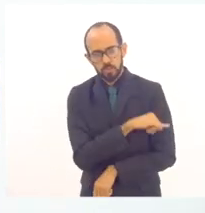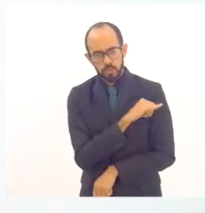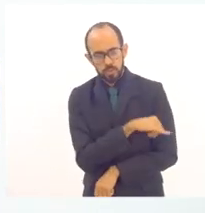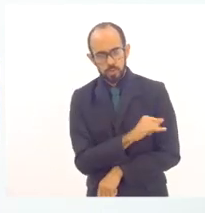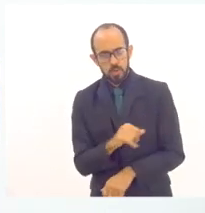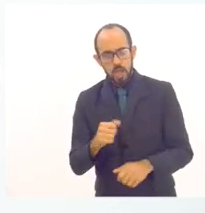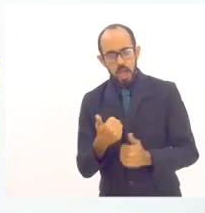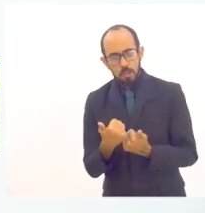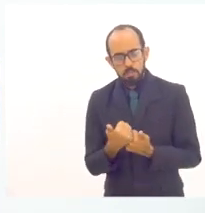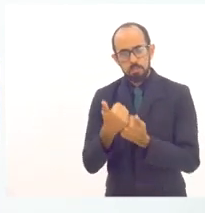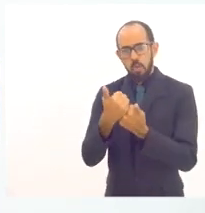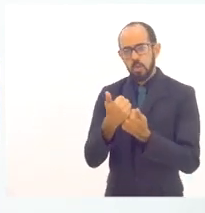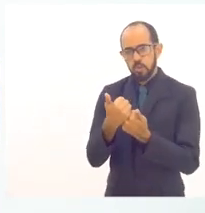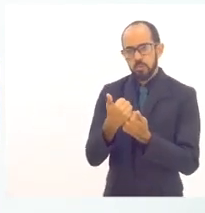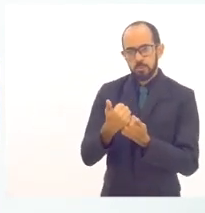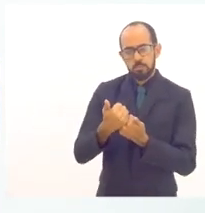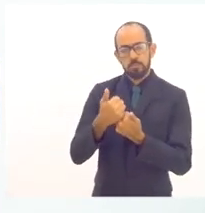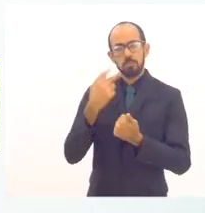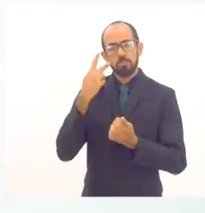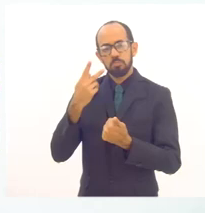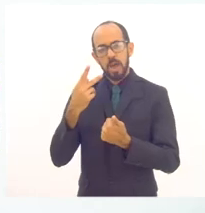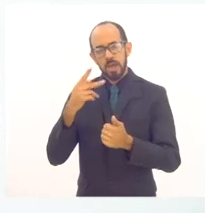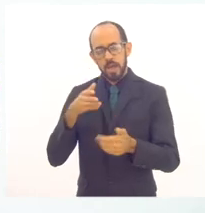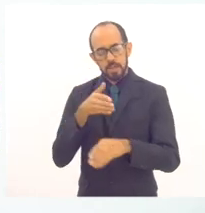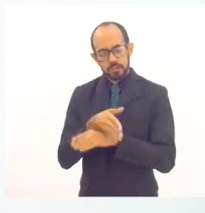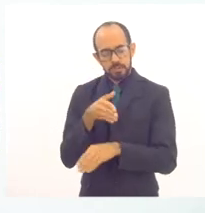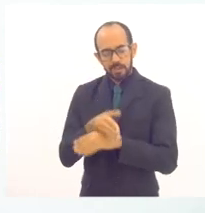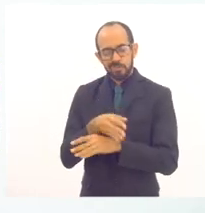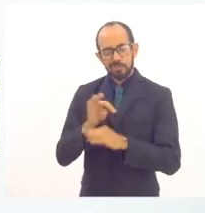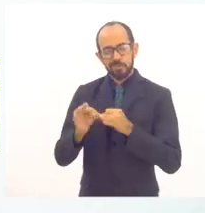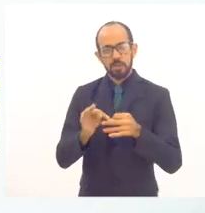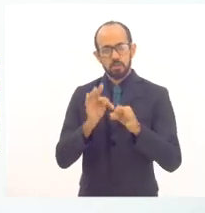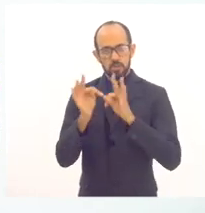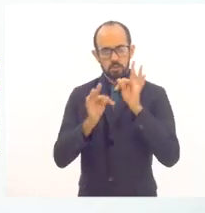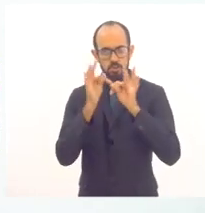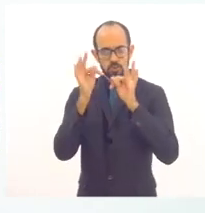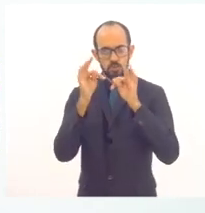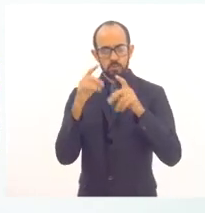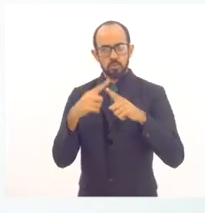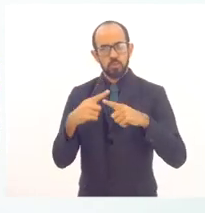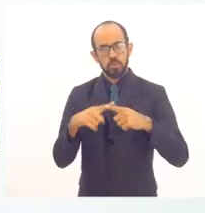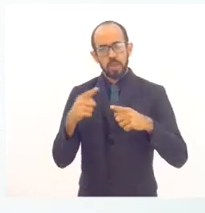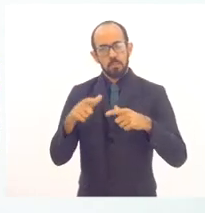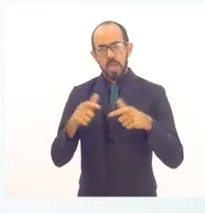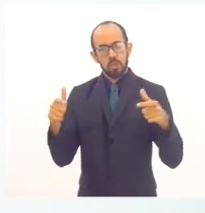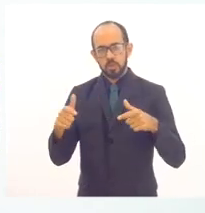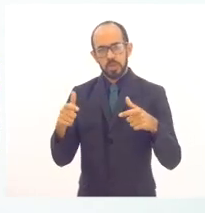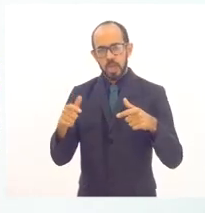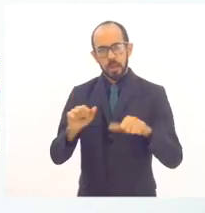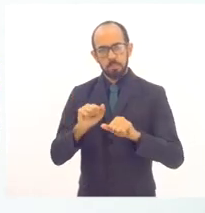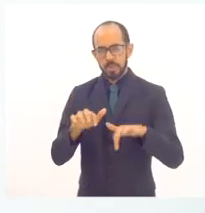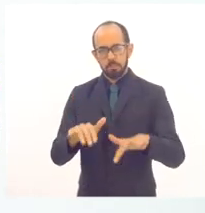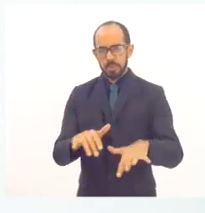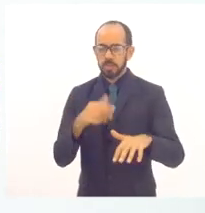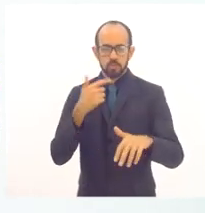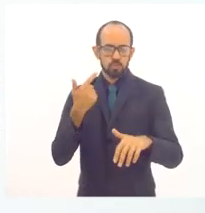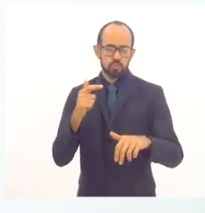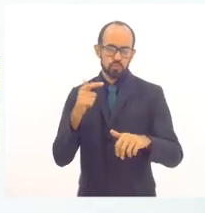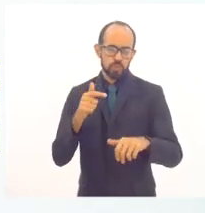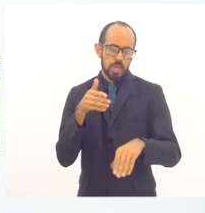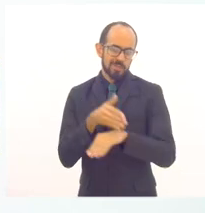Apoio para formação e intercâmbios, apoio para acesso tecnológico. Na pandemia, muitos dos nossos não tinham acesso à internet, não podiam nem dar aula